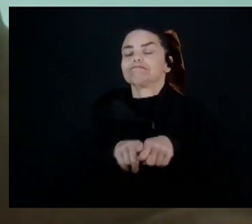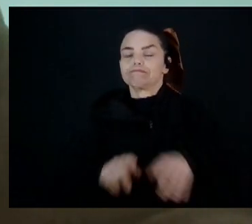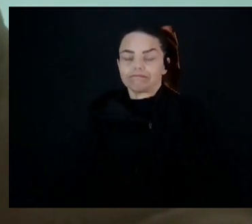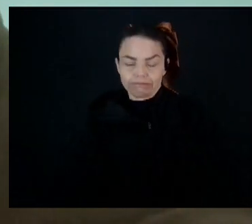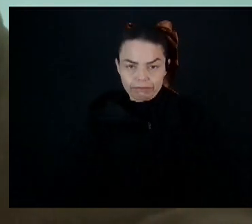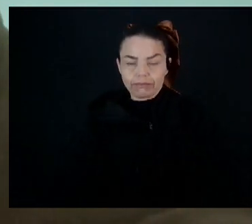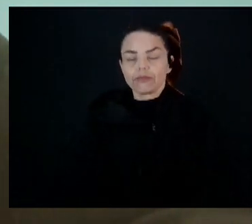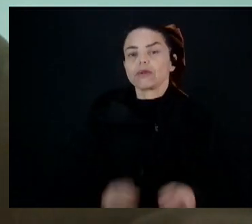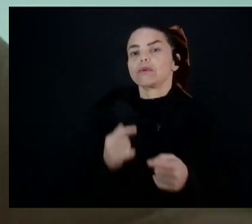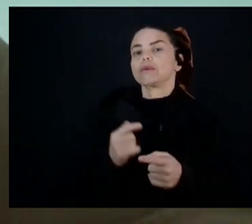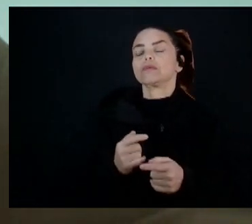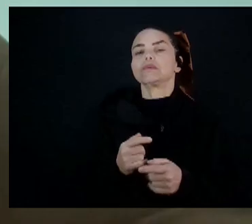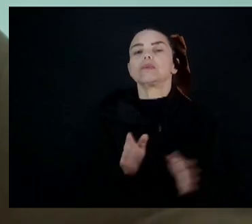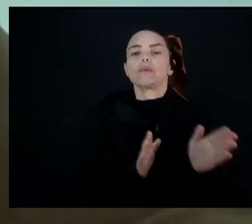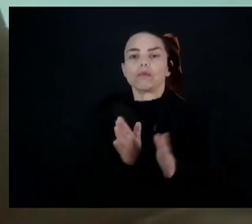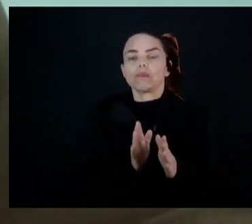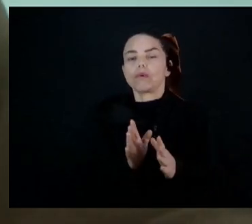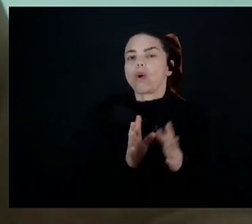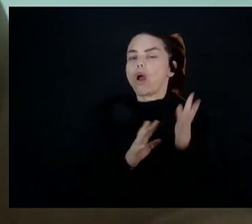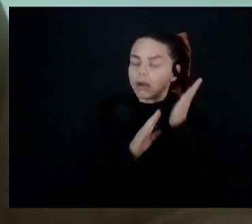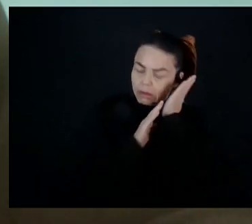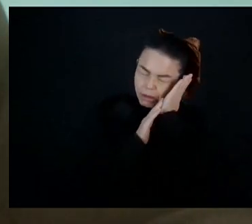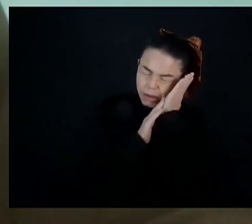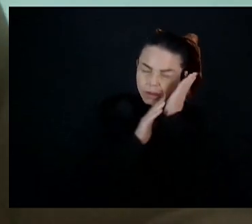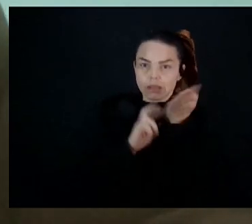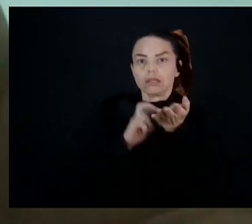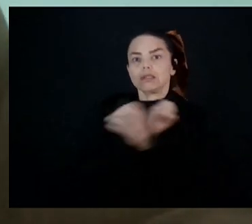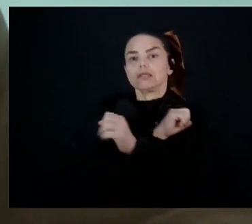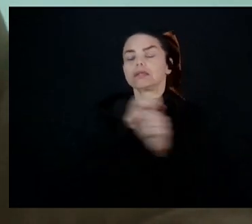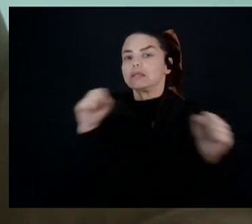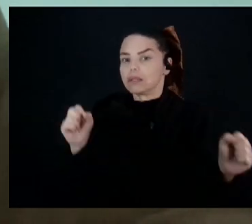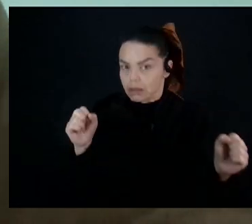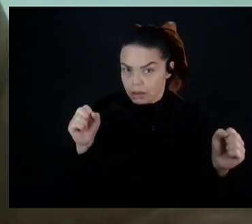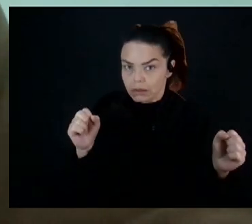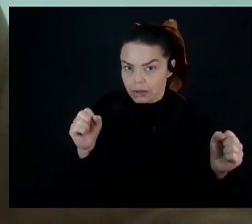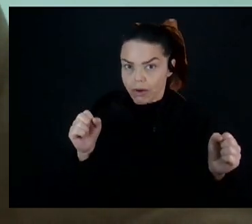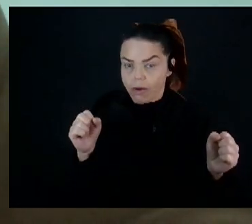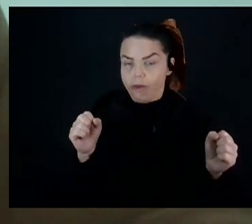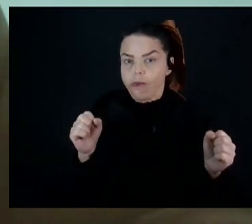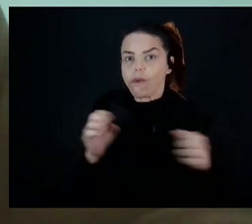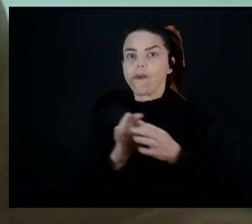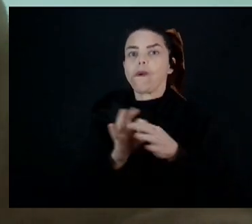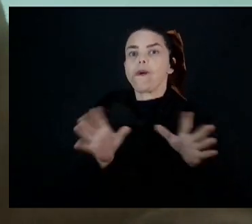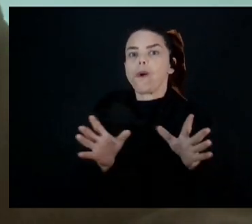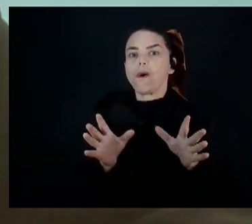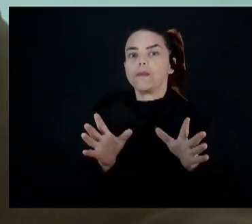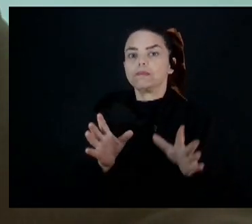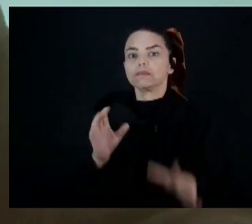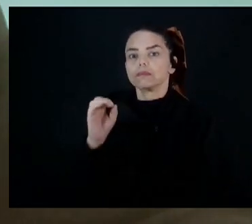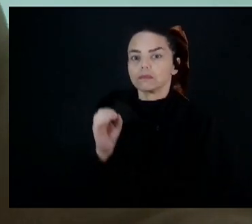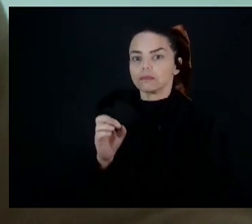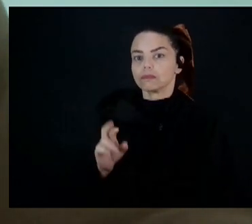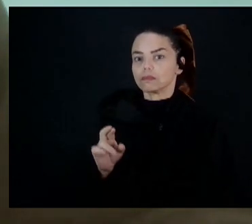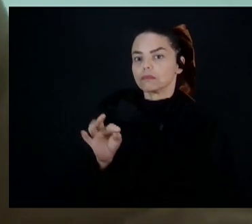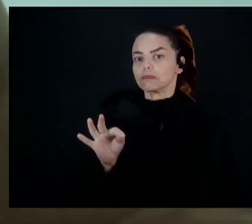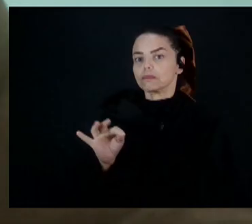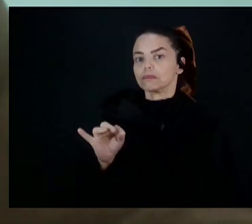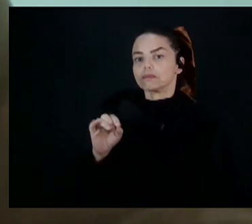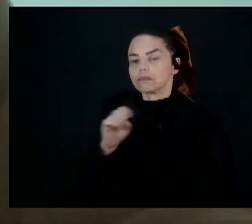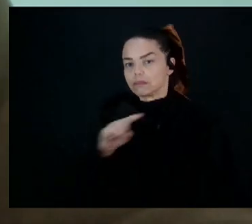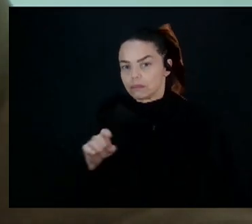Durante o período que eu durmo, logo na manhã, eu tenho a liberação de algo que a gente chama de cortisol. O cortisol